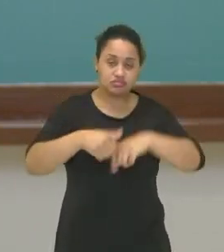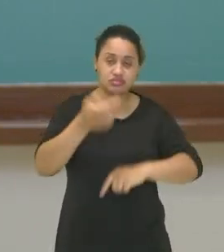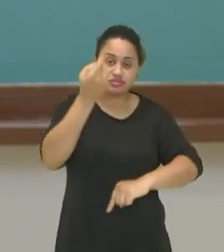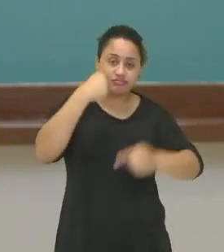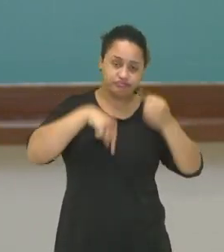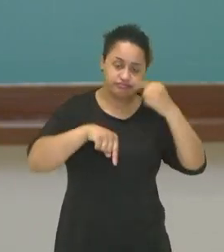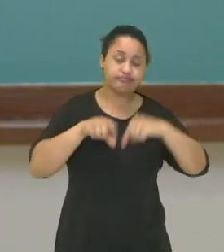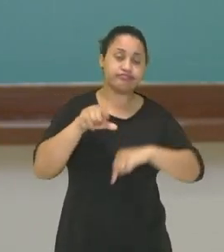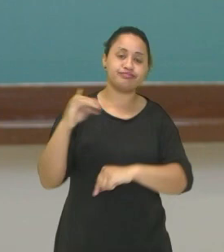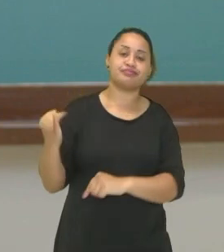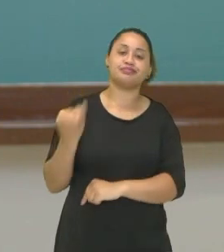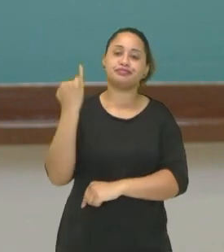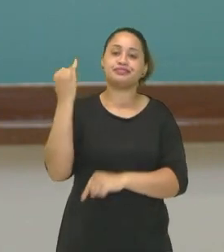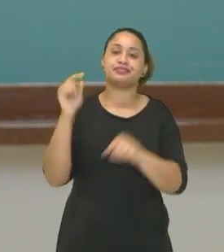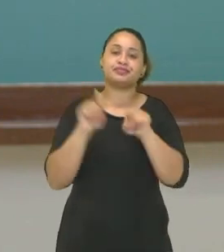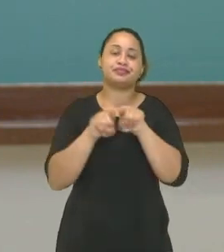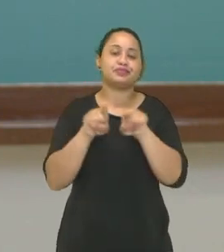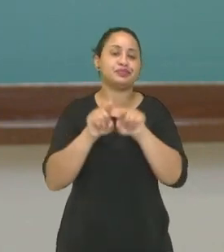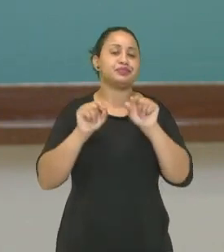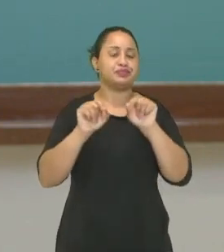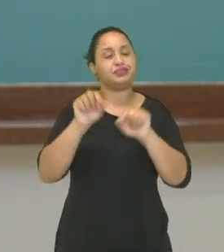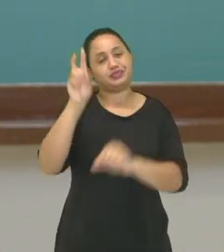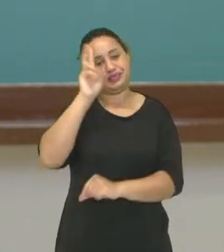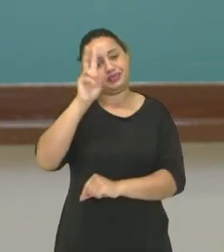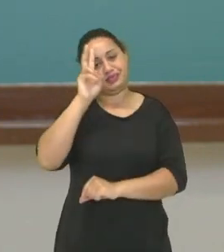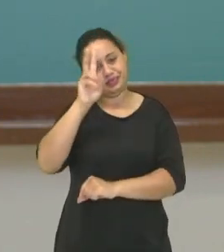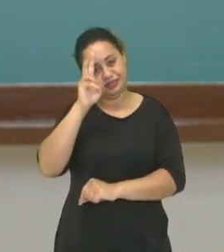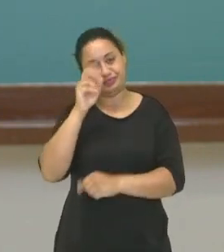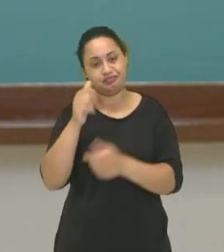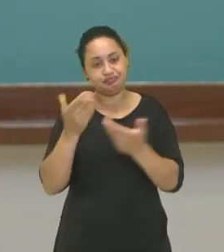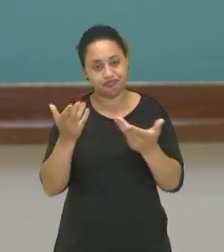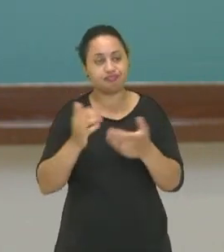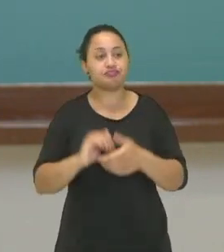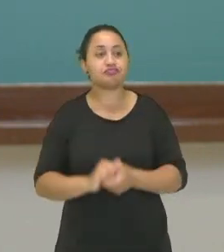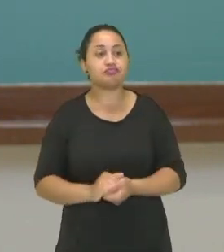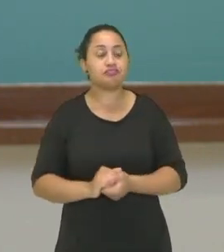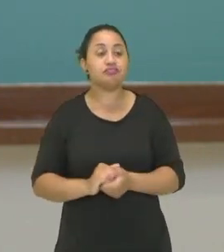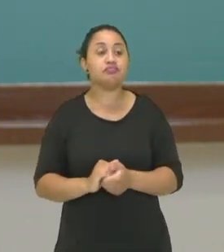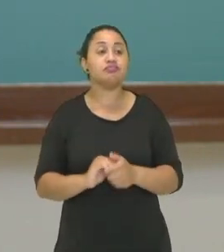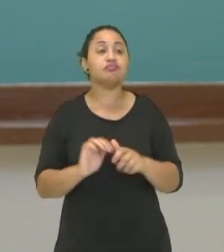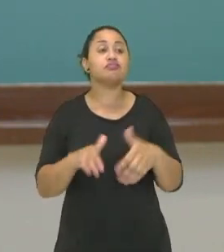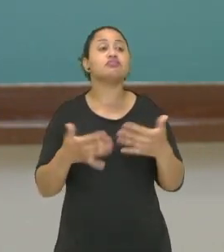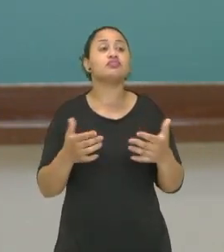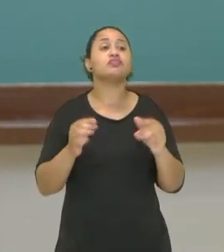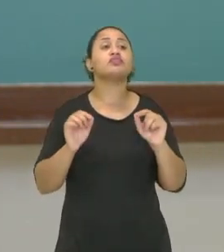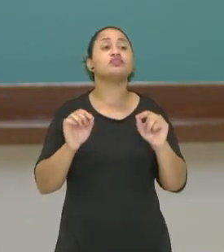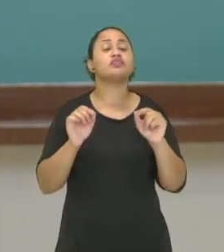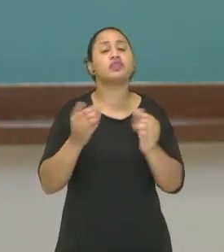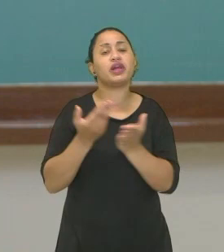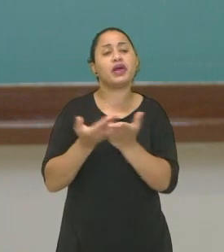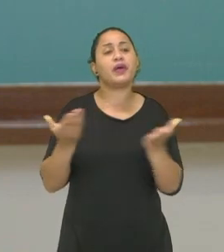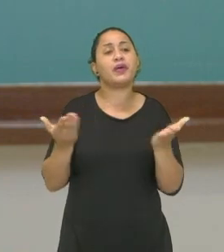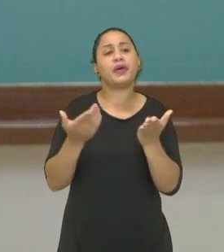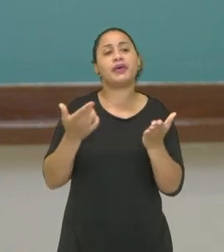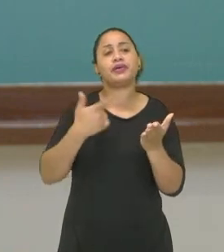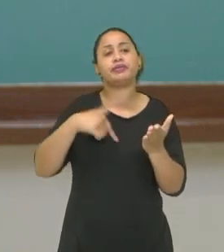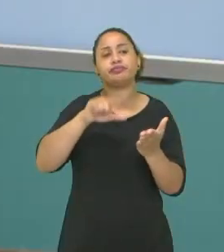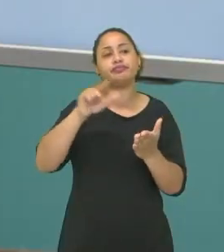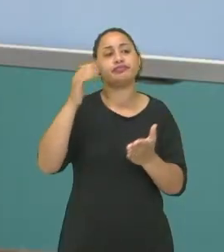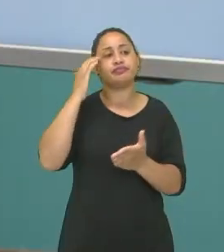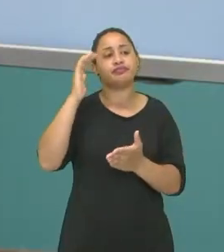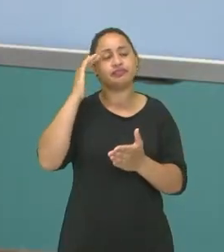importante você lembrar dessa situação, certo? Então, o que acontece? A gente, nessa aula, então, daí nós